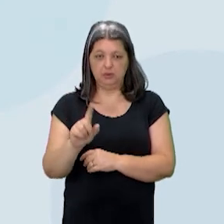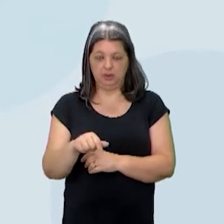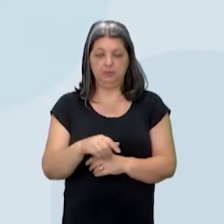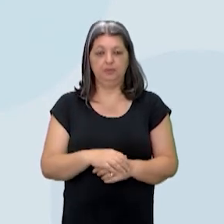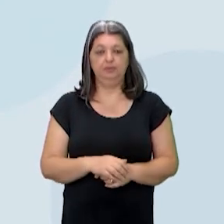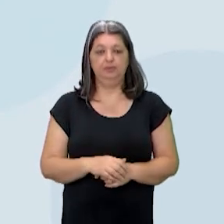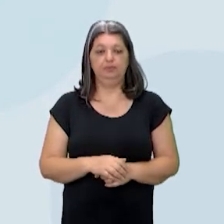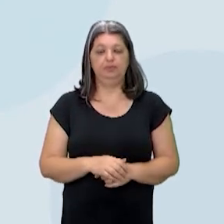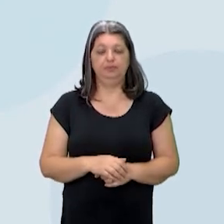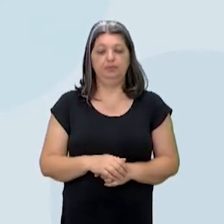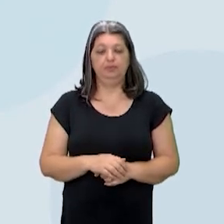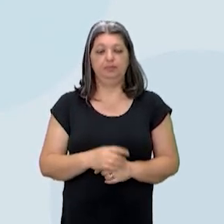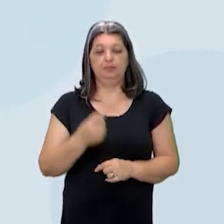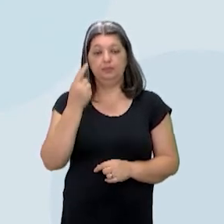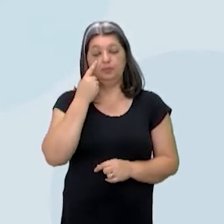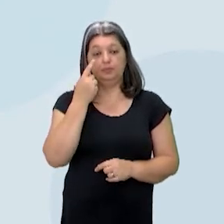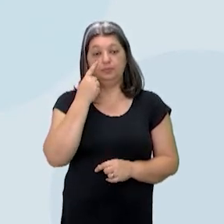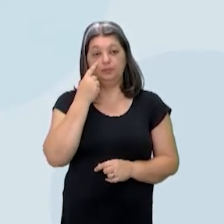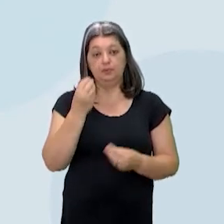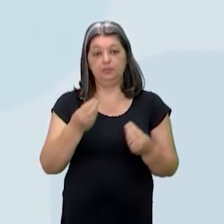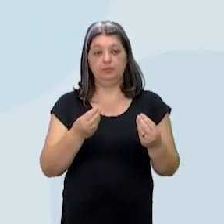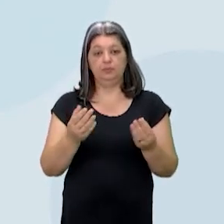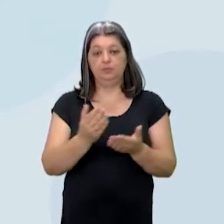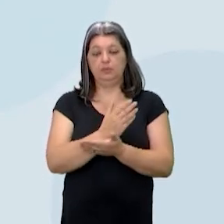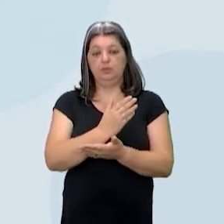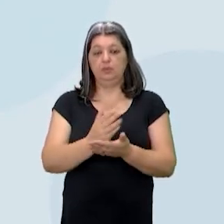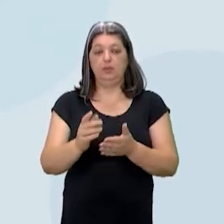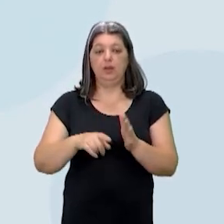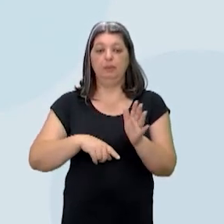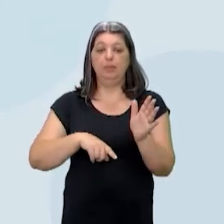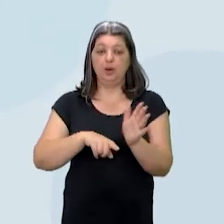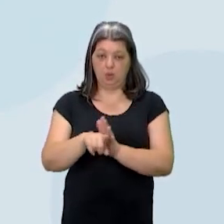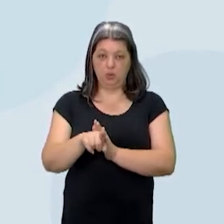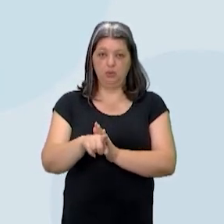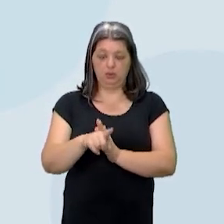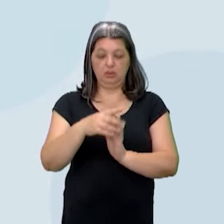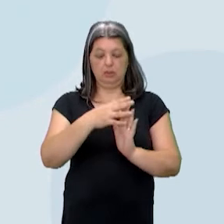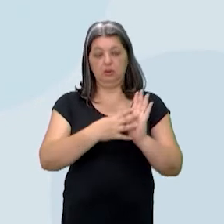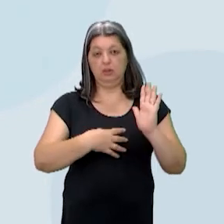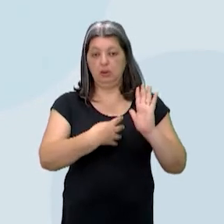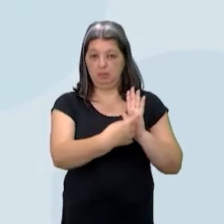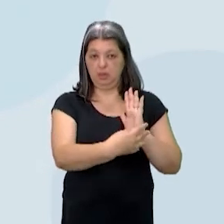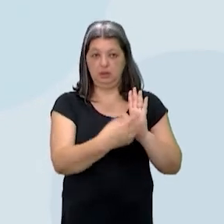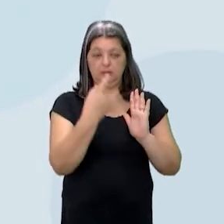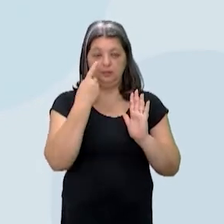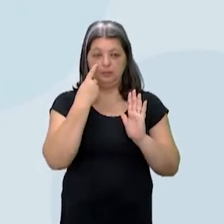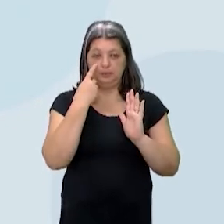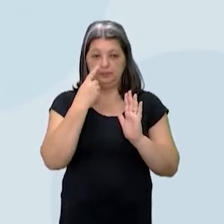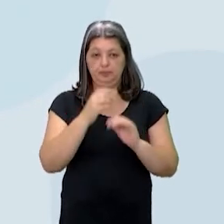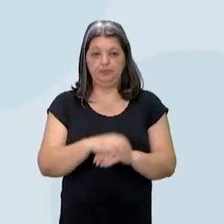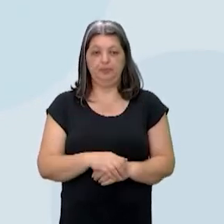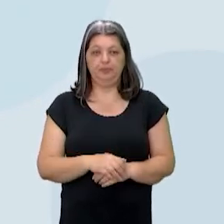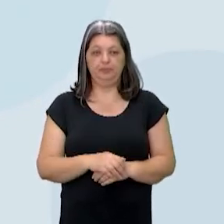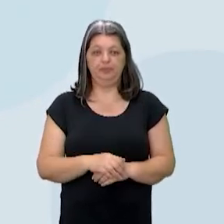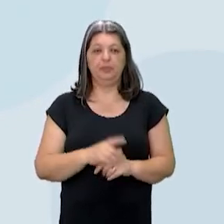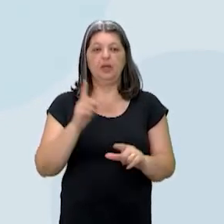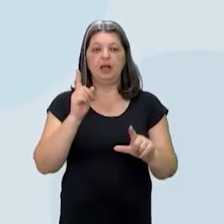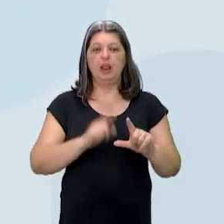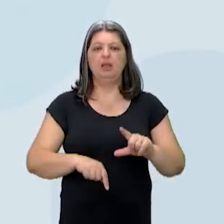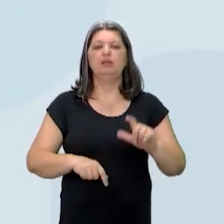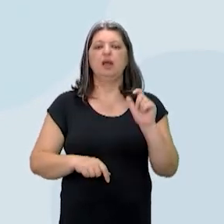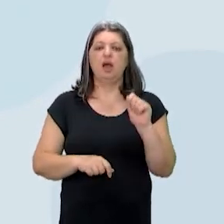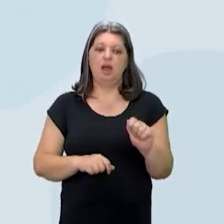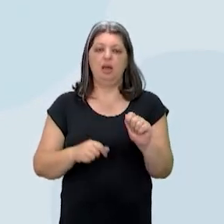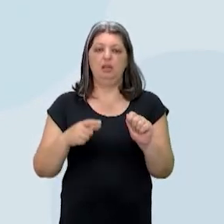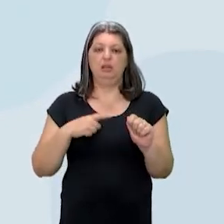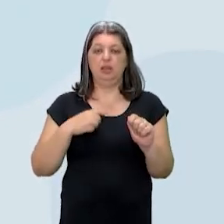que eu escrevi, e nós vamos ver então algumas perguntinhas com relação a essa tabela. Então tá assim, ó, na letra A, vocês vão ter